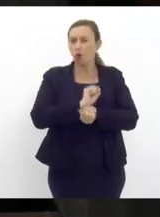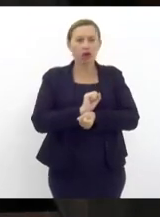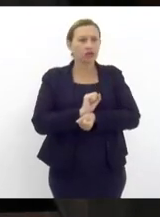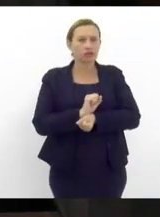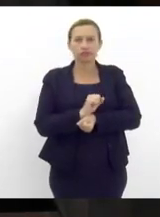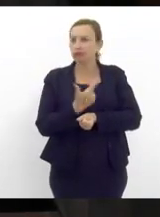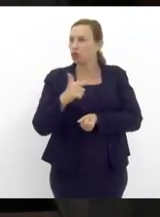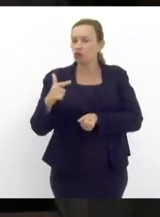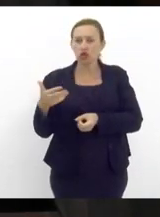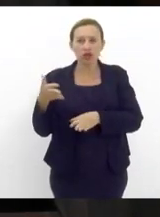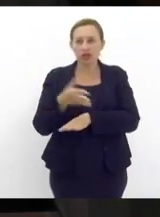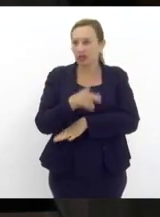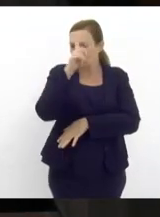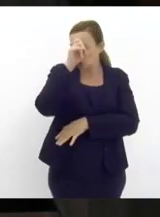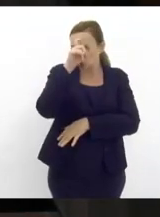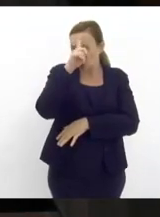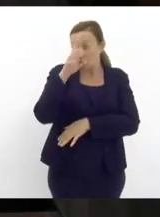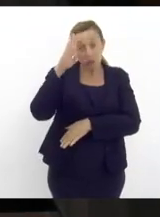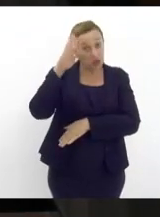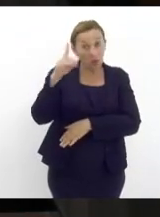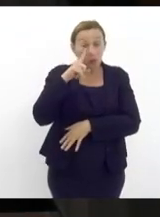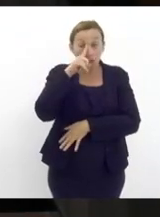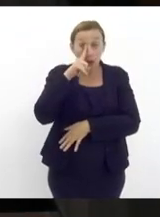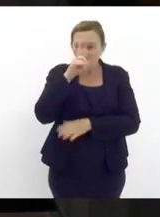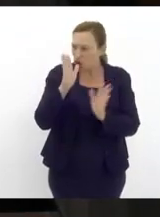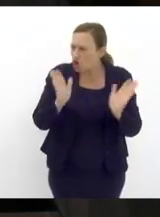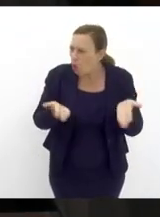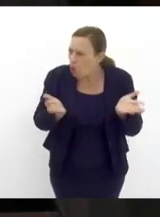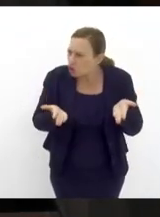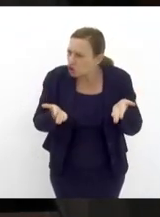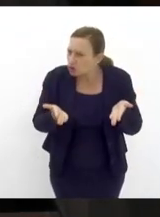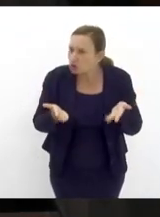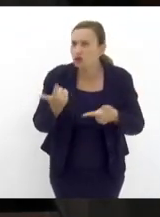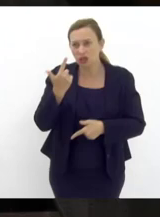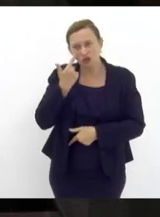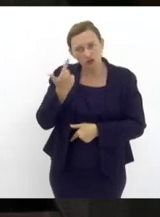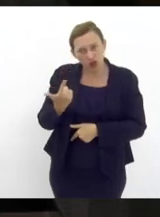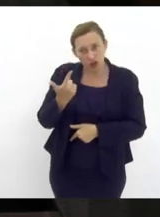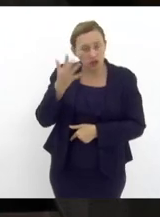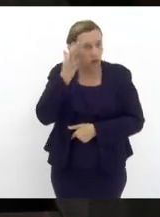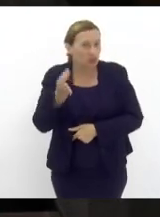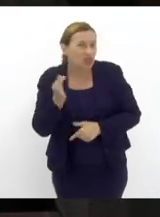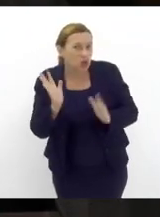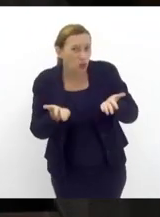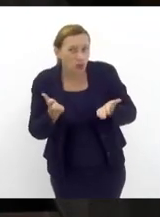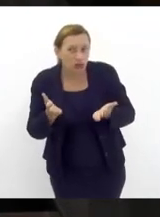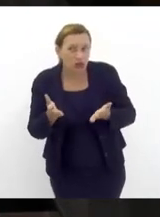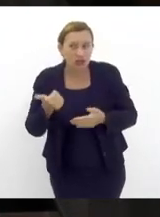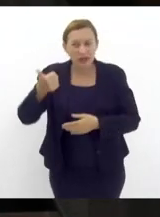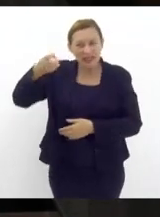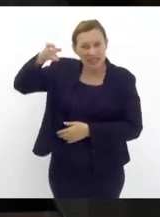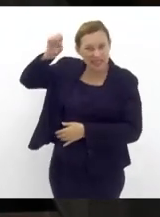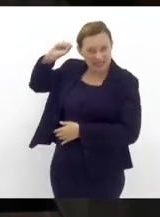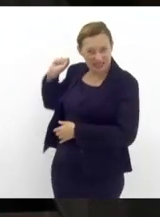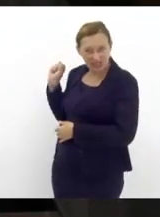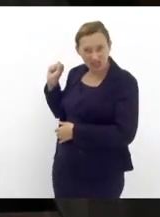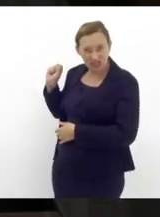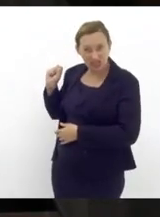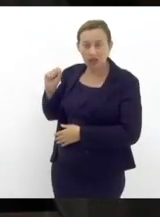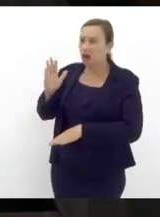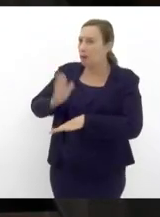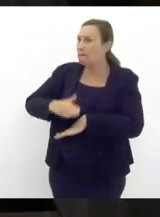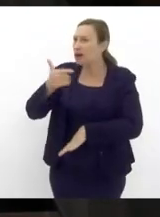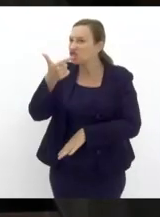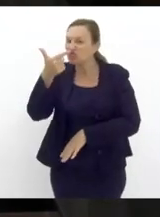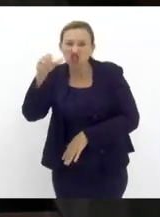internação Principalmente as de alto risco hoje Se você olhar Eu não sei é de hoje mas a de 15 dias atrás tinha